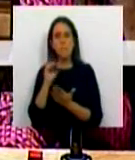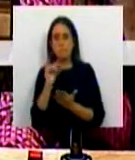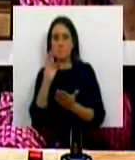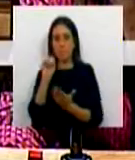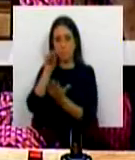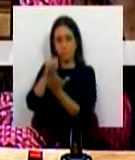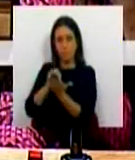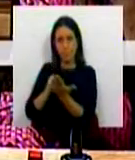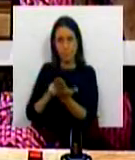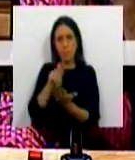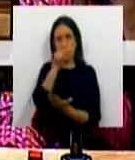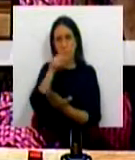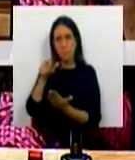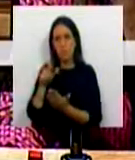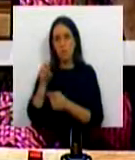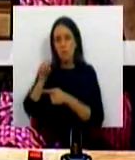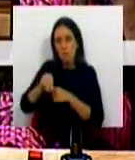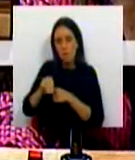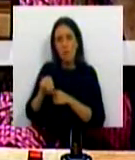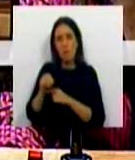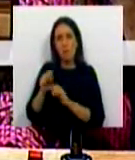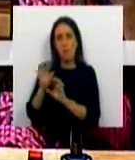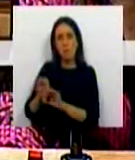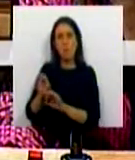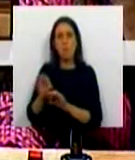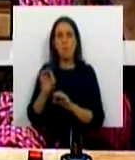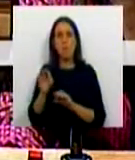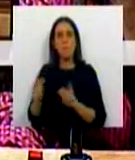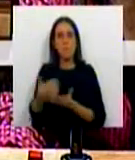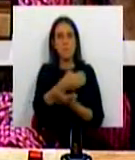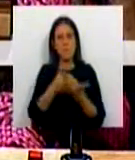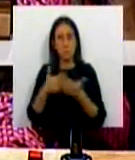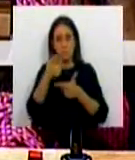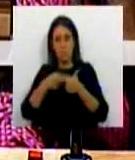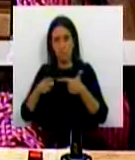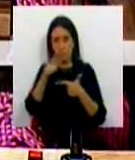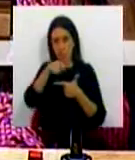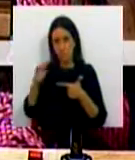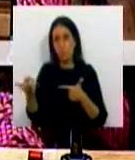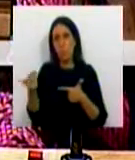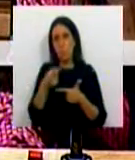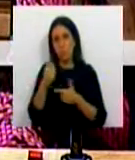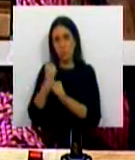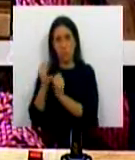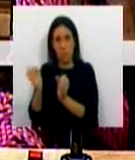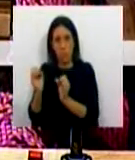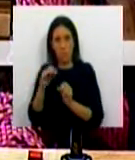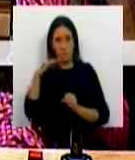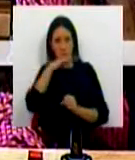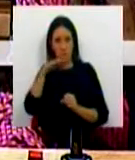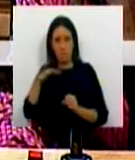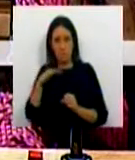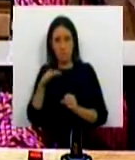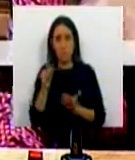da reposição de um regime de divisão do total do rendimento pelo número de sujeitos passivos do agregado, repõe